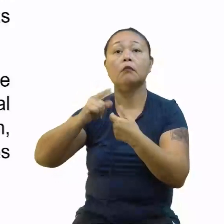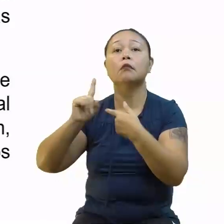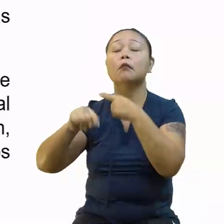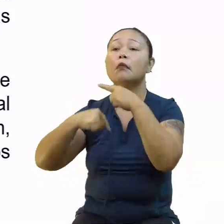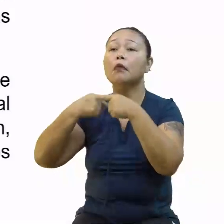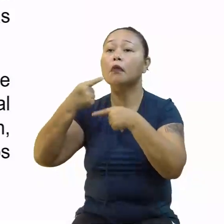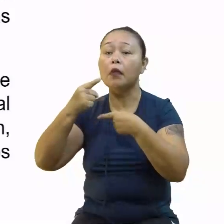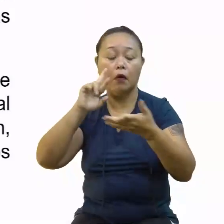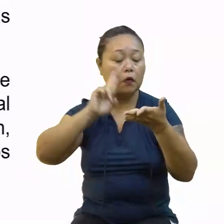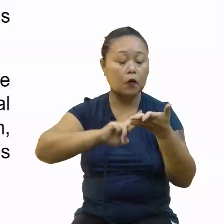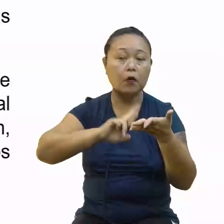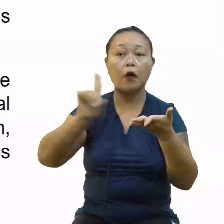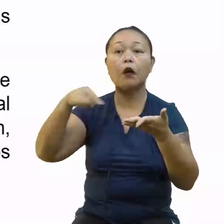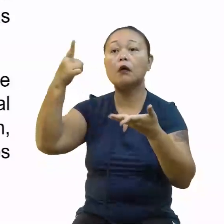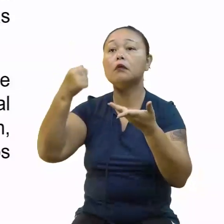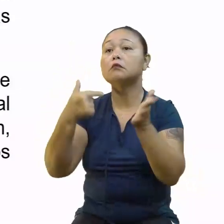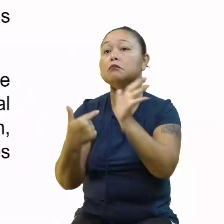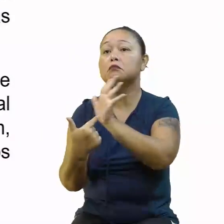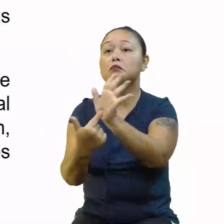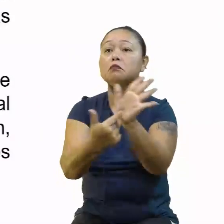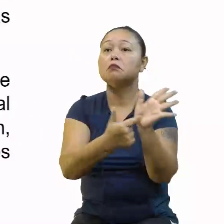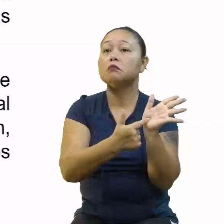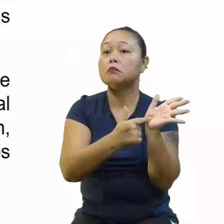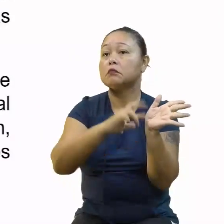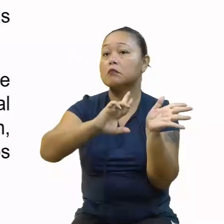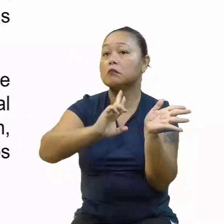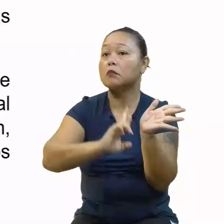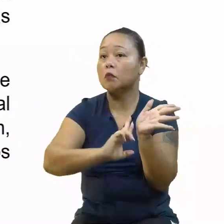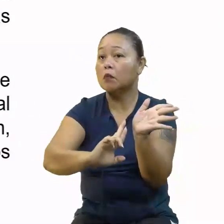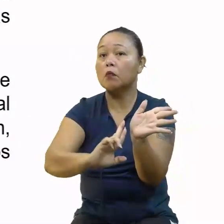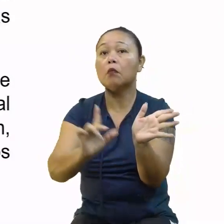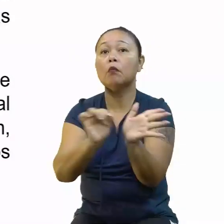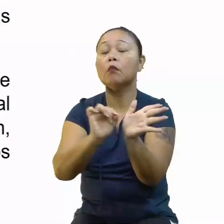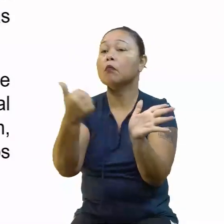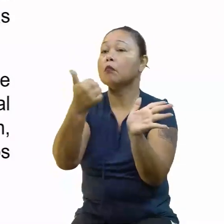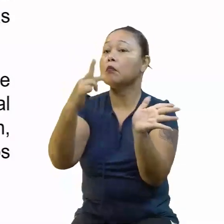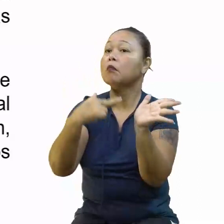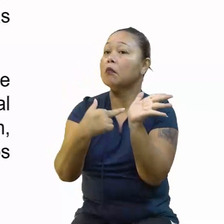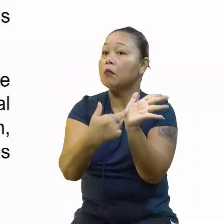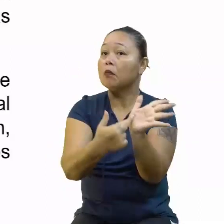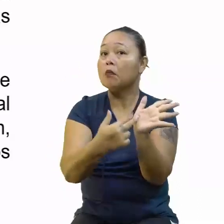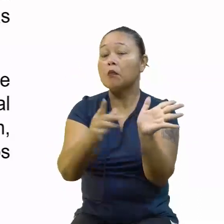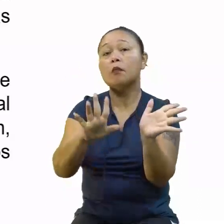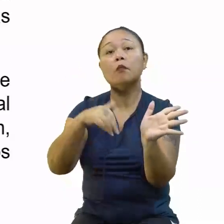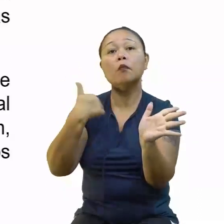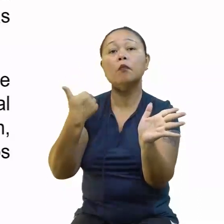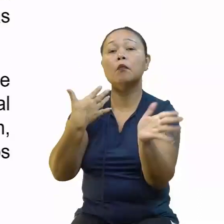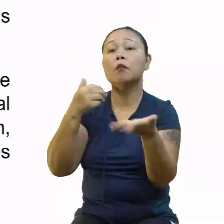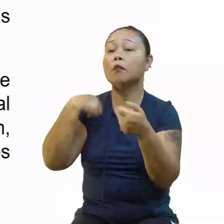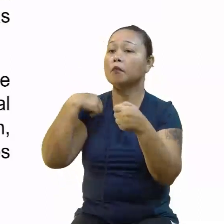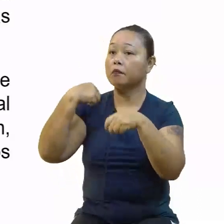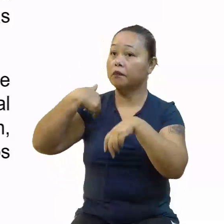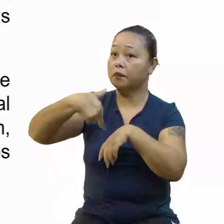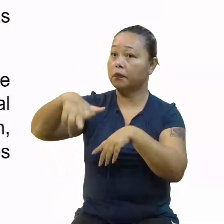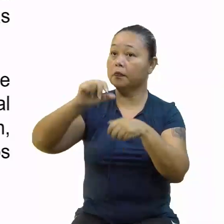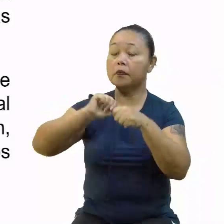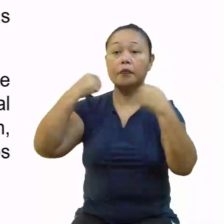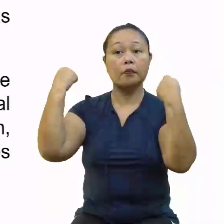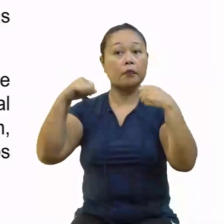olha a chave de resposta da profa. Então, vamos lá. Primeira chave de resposta: atividade física, fator